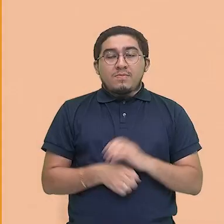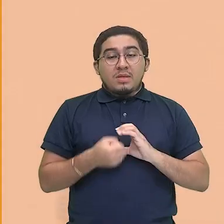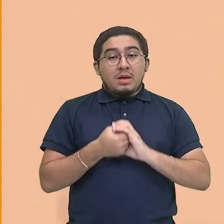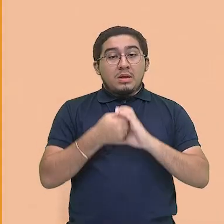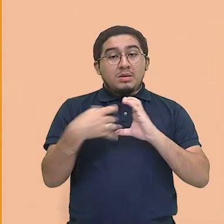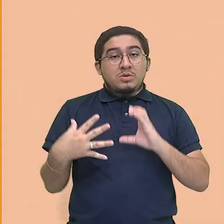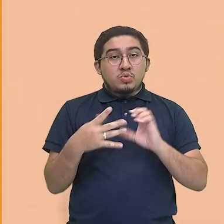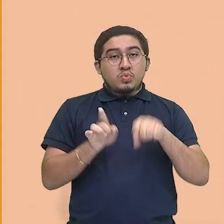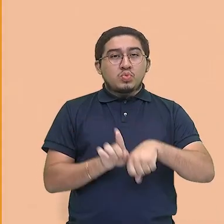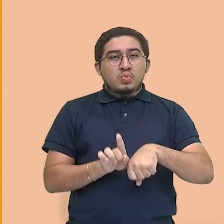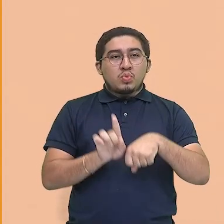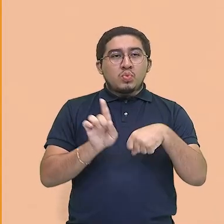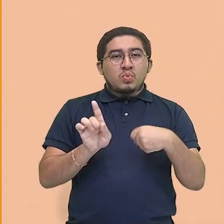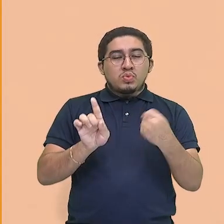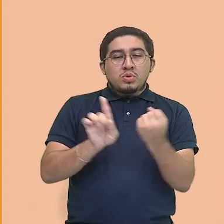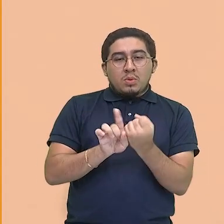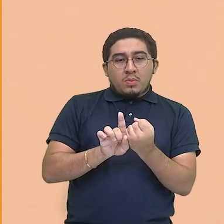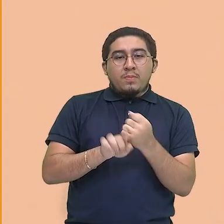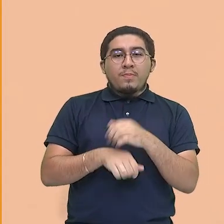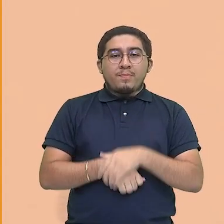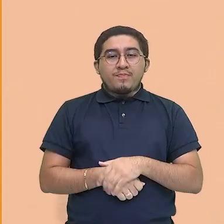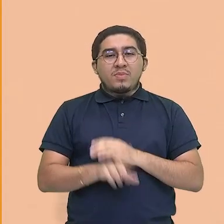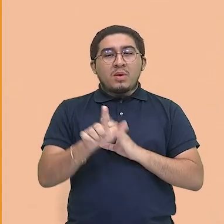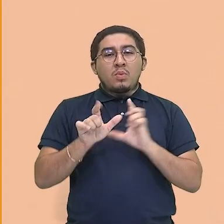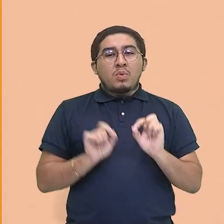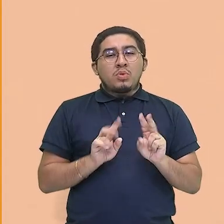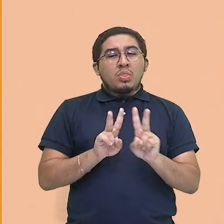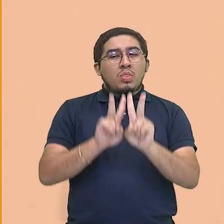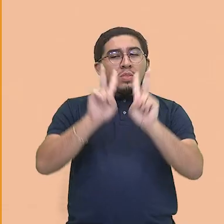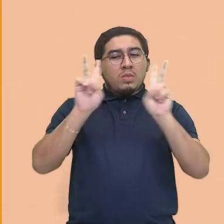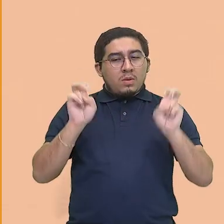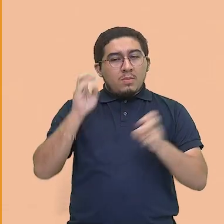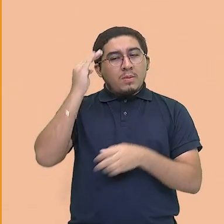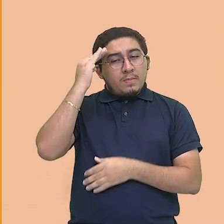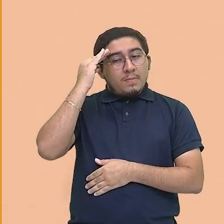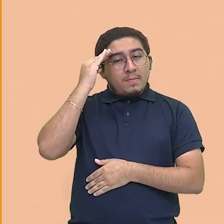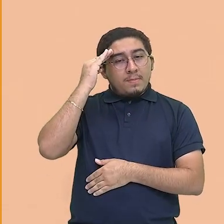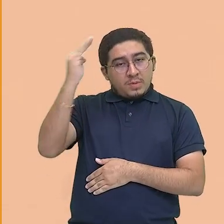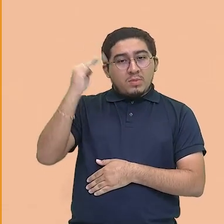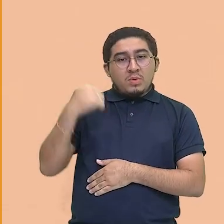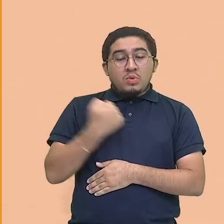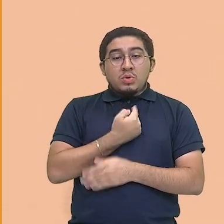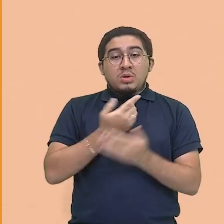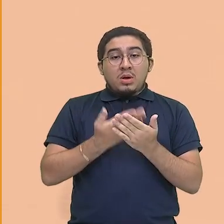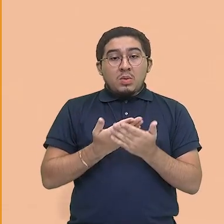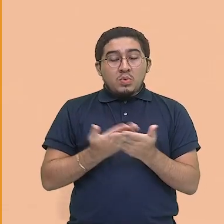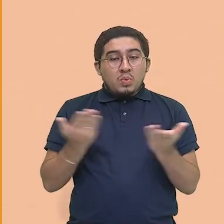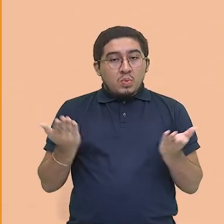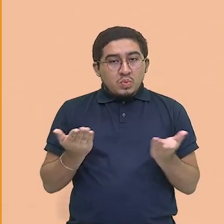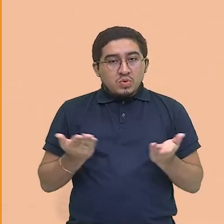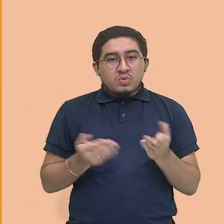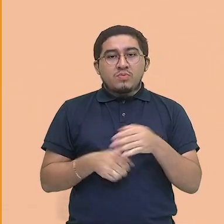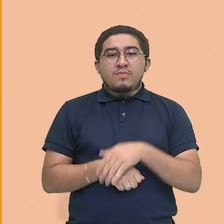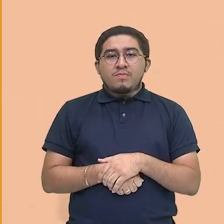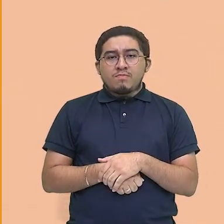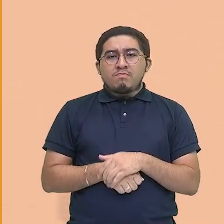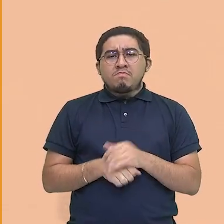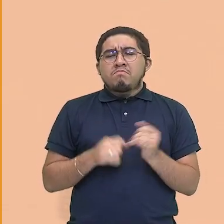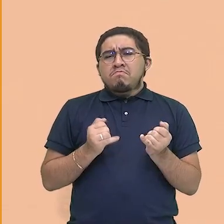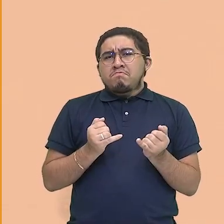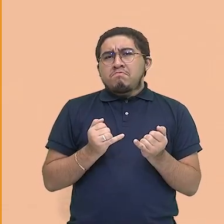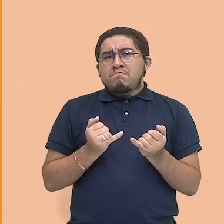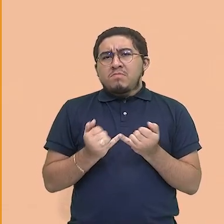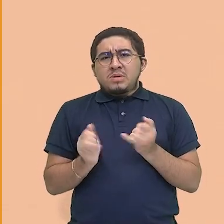Características sociais. Esta é a temática principal da nossa aula. Parece muito simples.